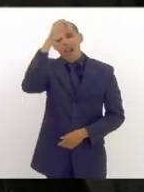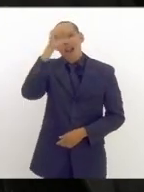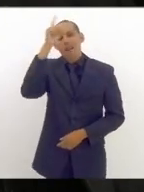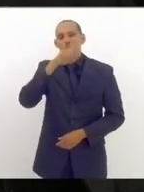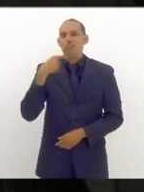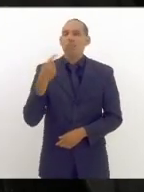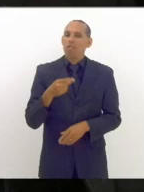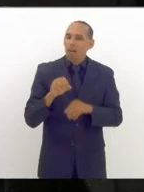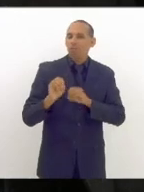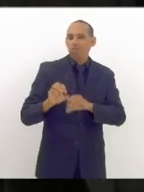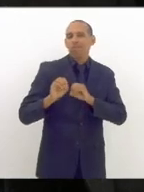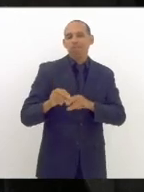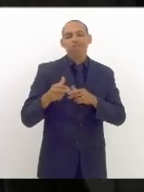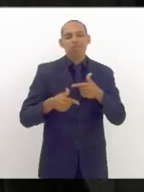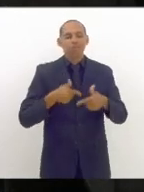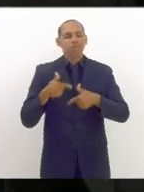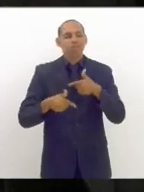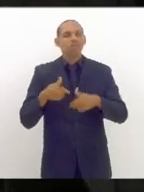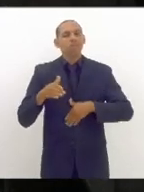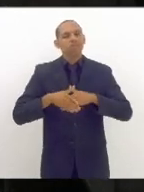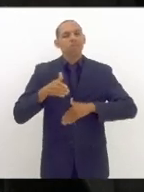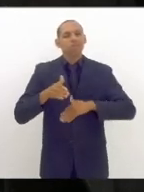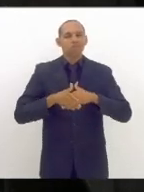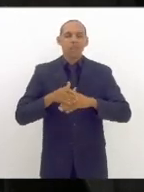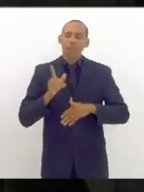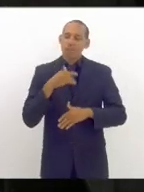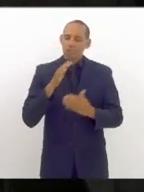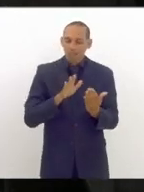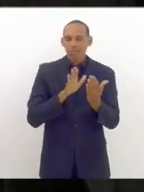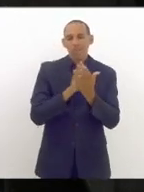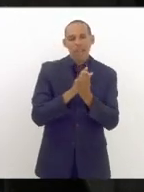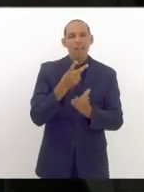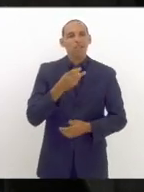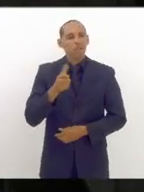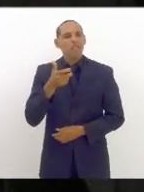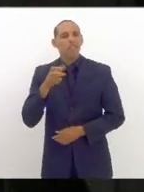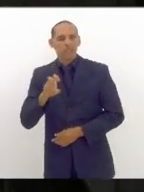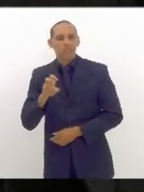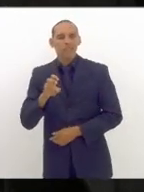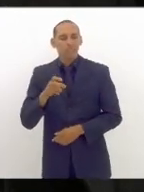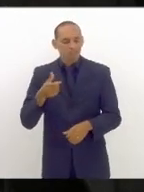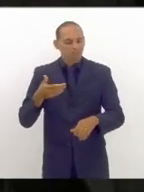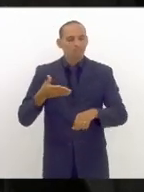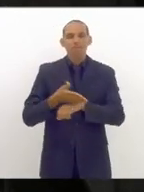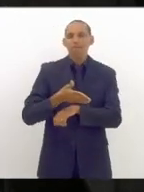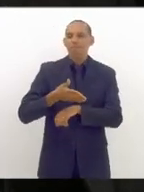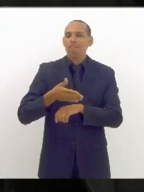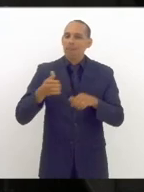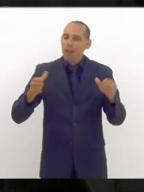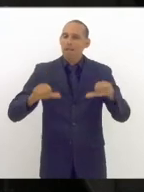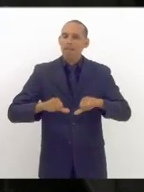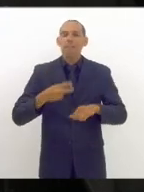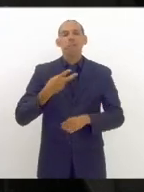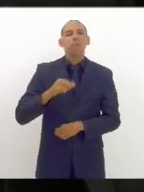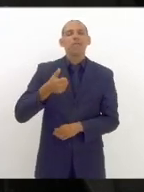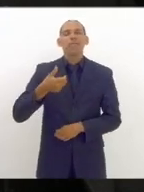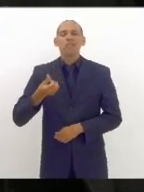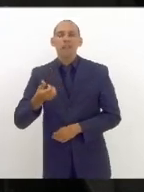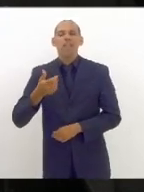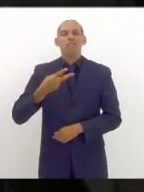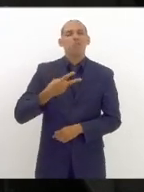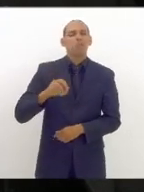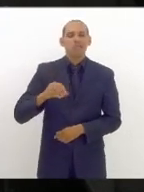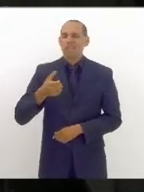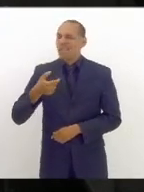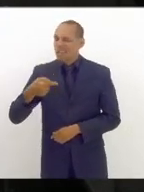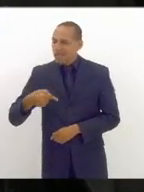gente fazia. Enfrentamos e passamos por essa crise em 2015, final em 16, em 17,